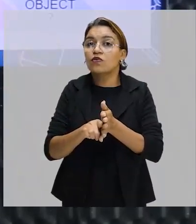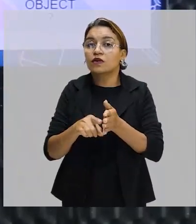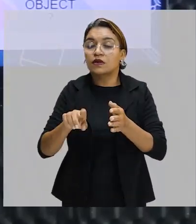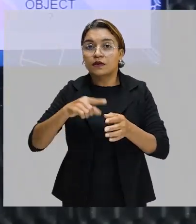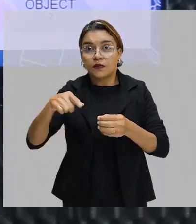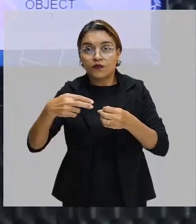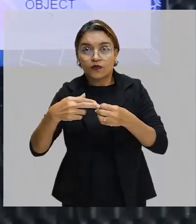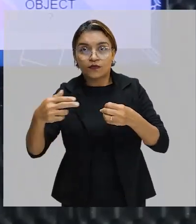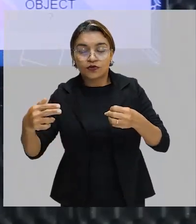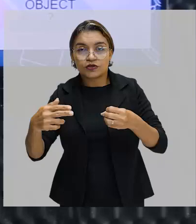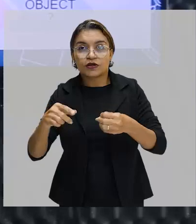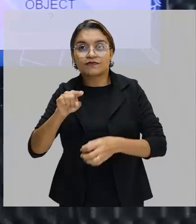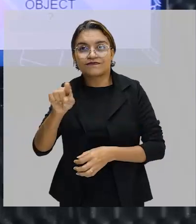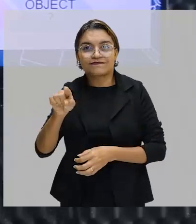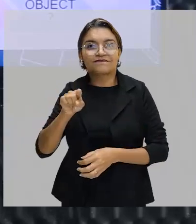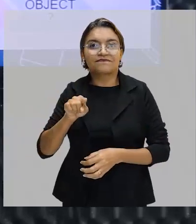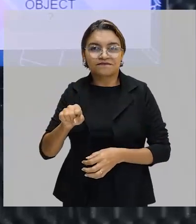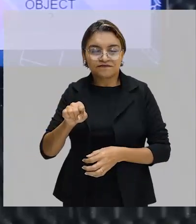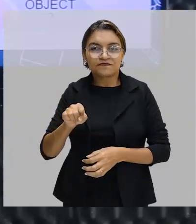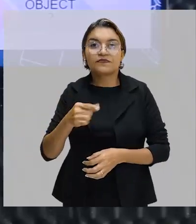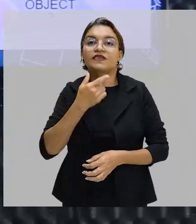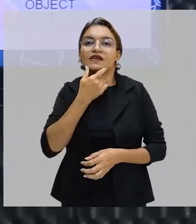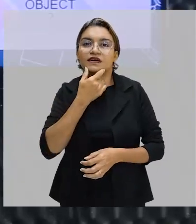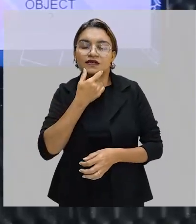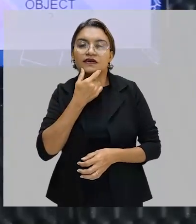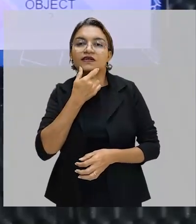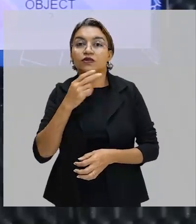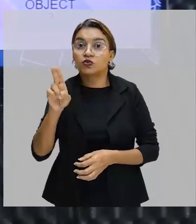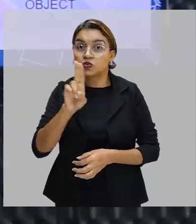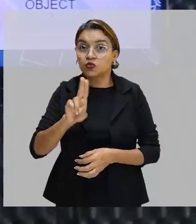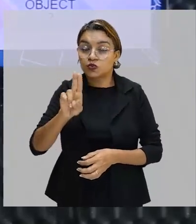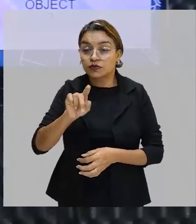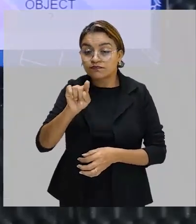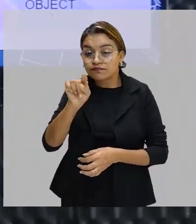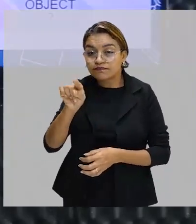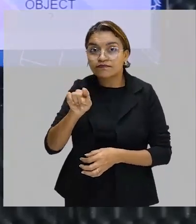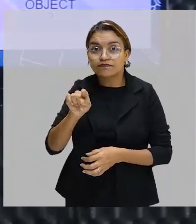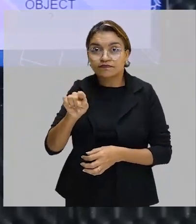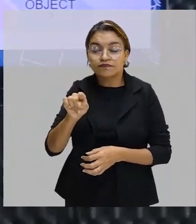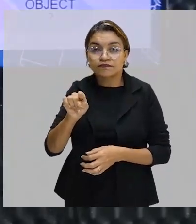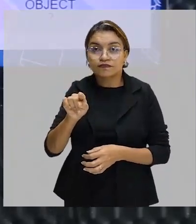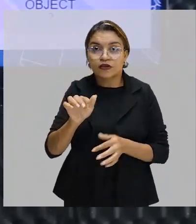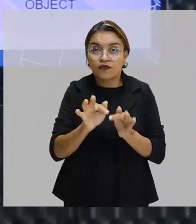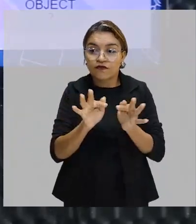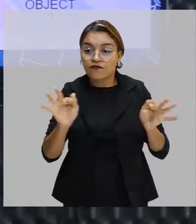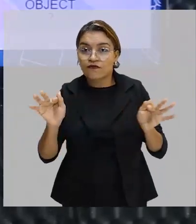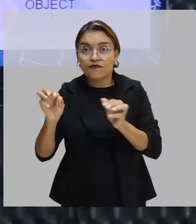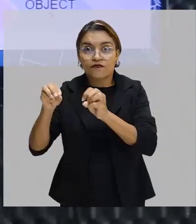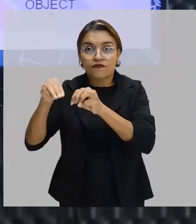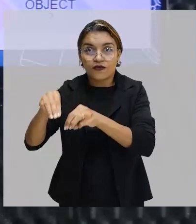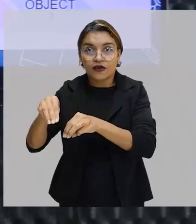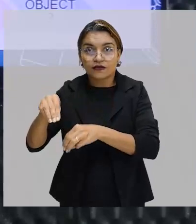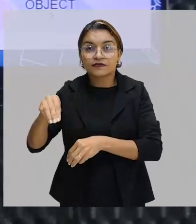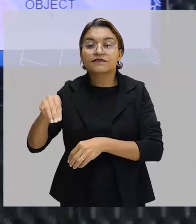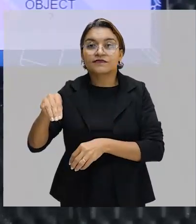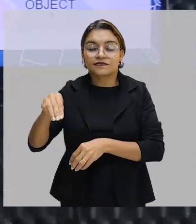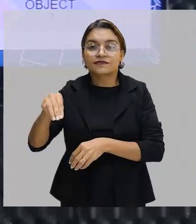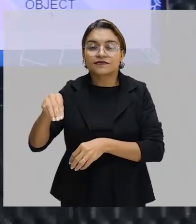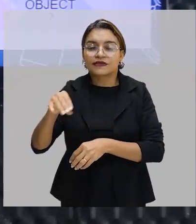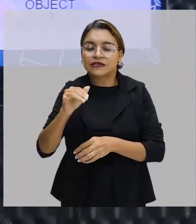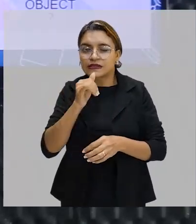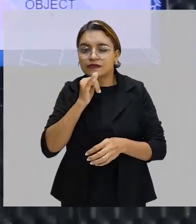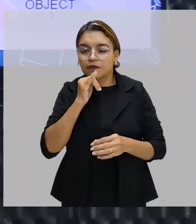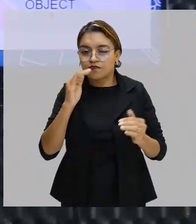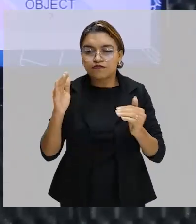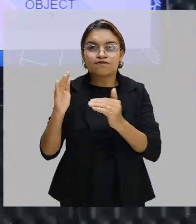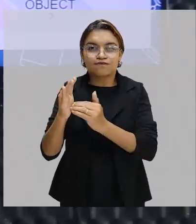o ponto de interrogação, tá bom? Em inglês, só se usa o ponto de interrogação no final das sentenças, diferente do espanhol,